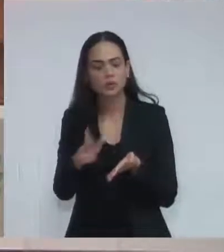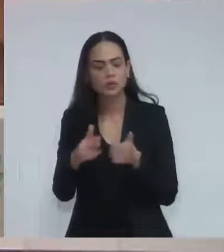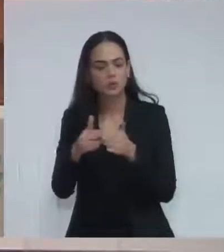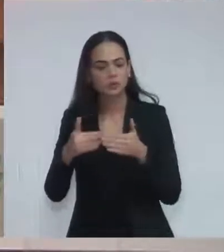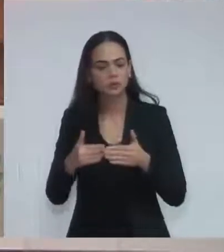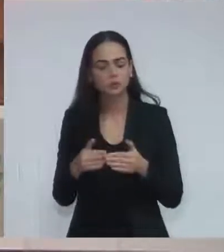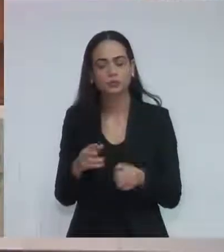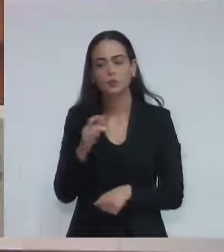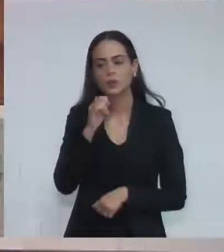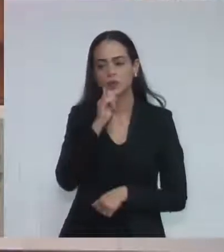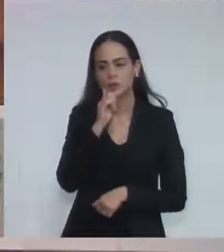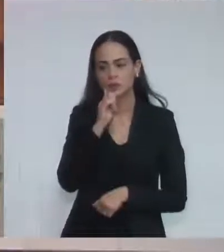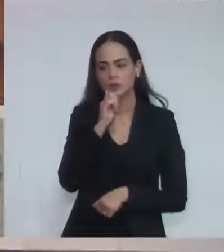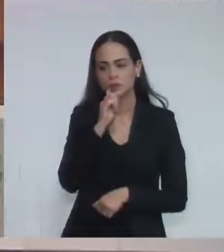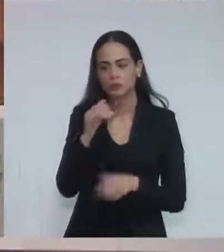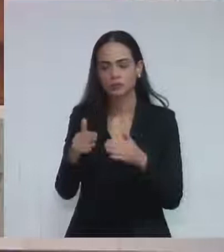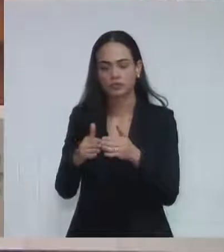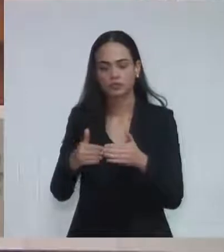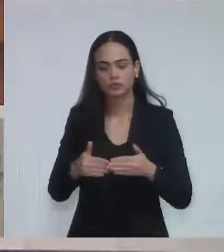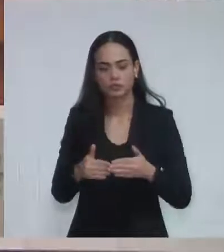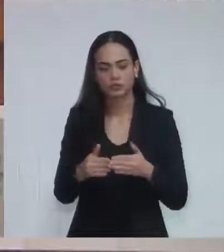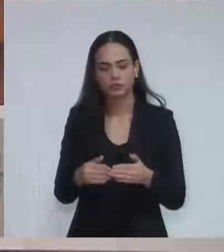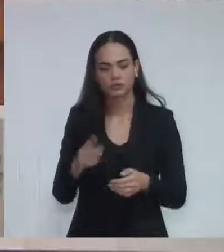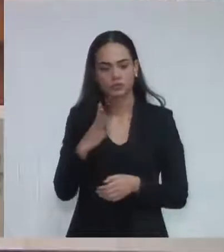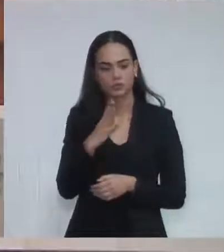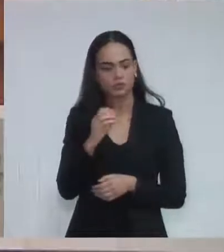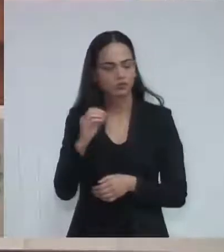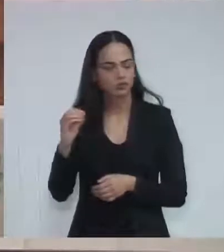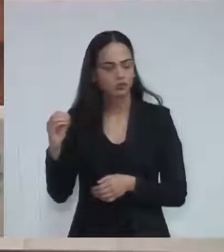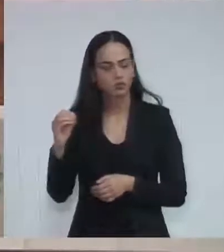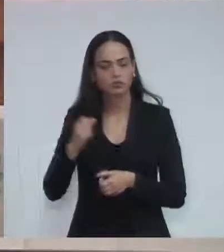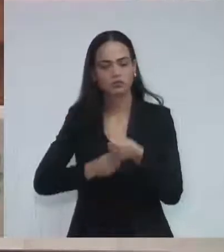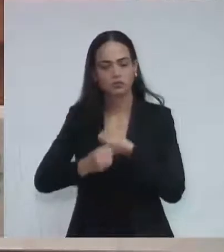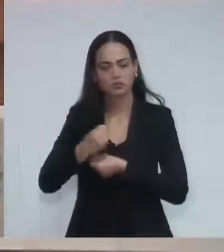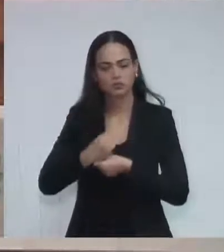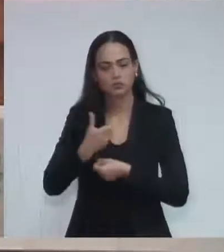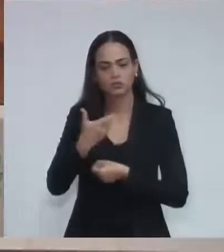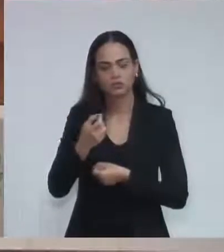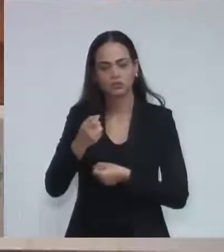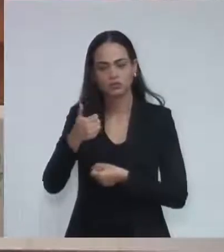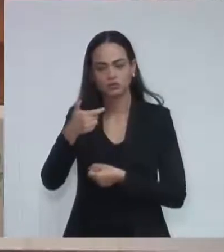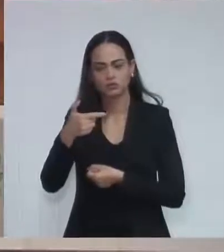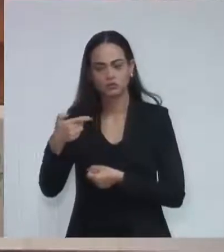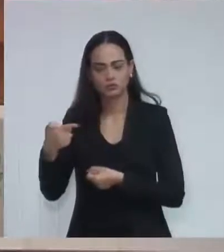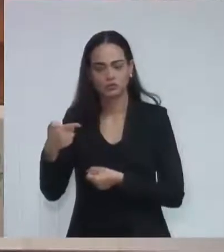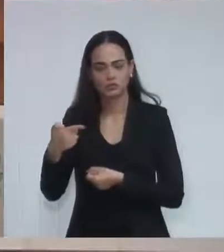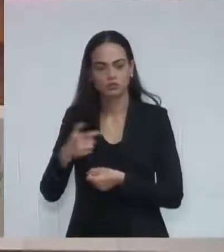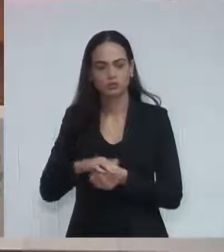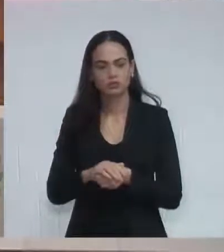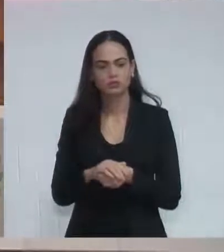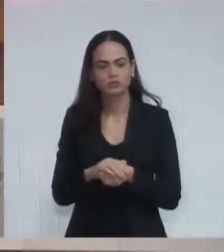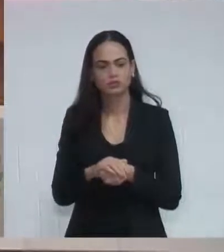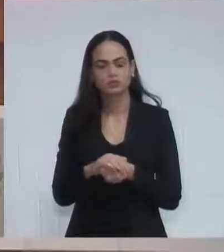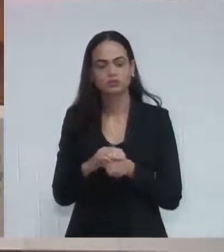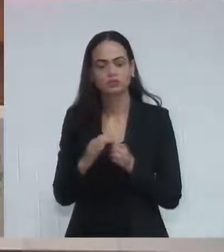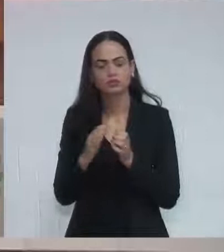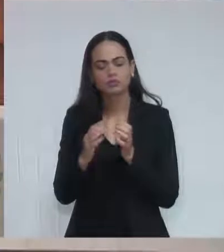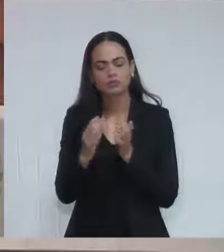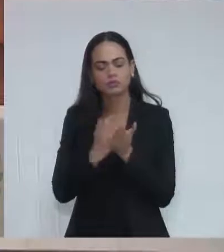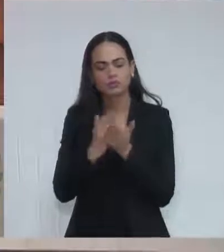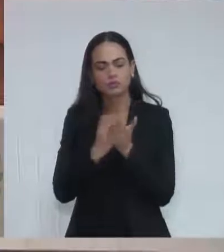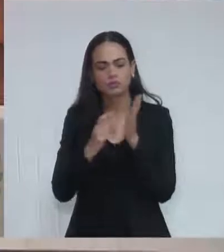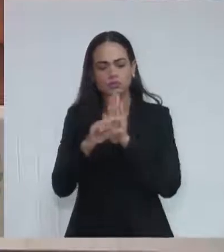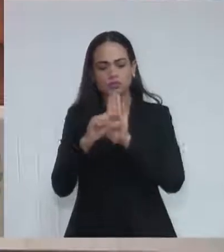é o requerimento número 147/2017, em que em um dos tópicos requisita o Executivo a apresentação de relatório